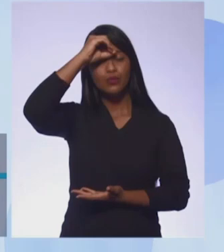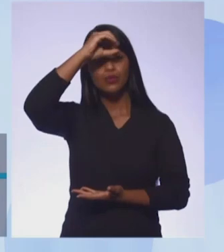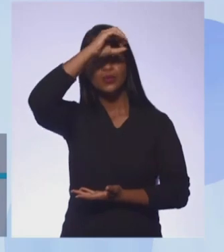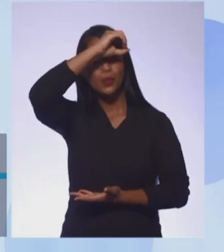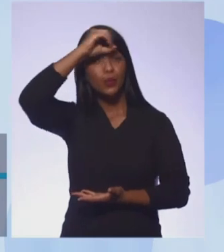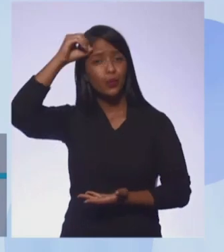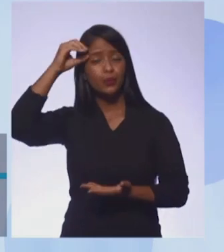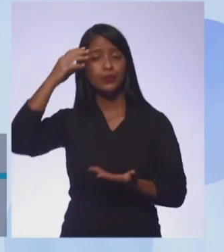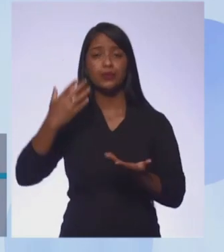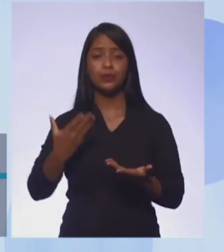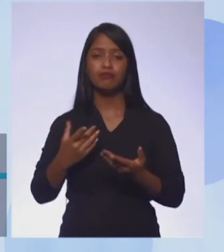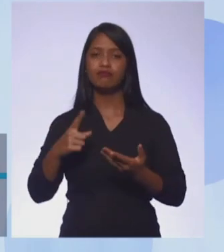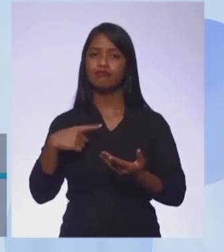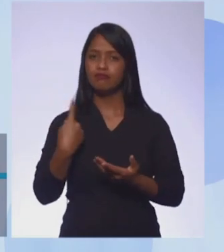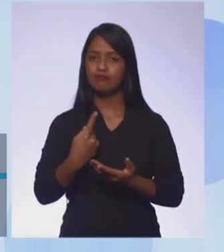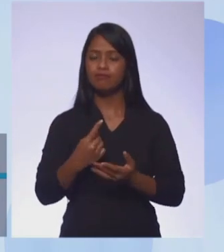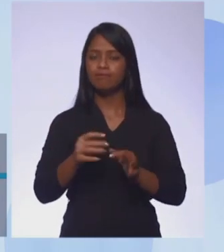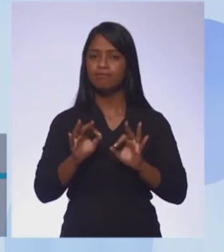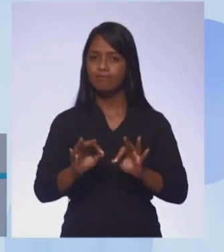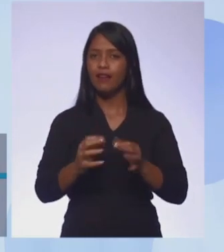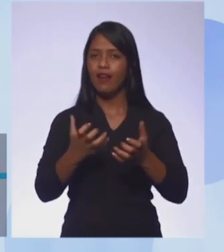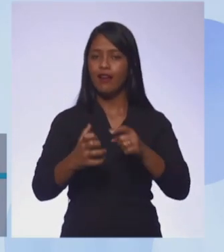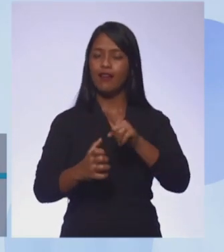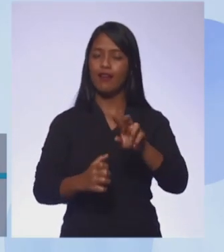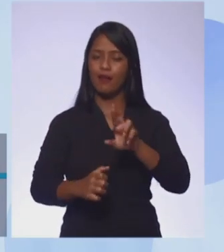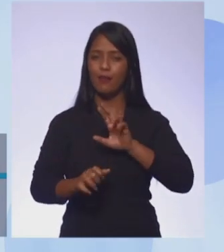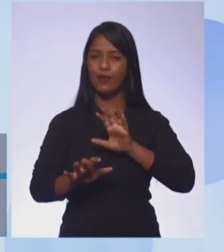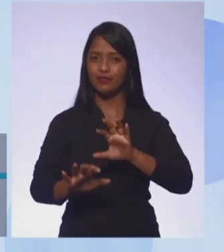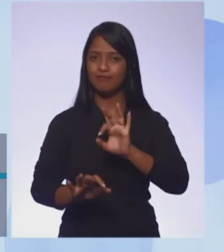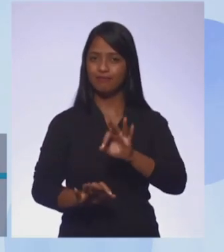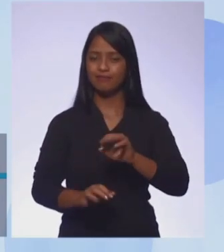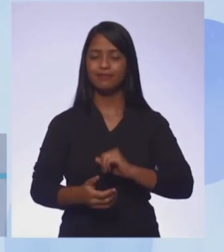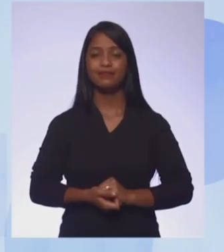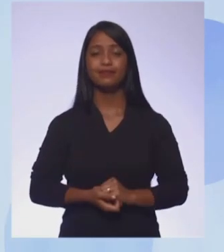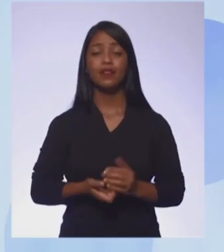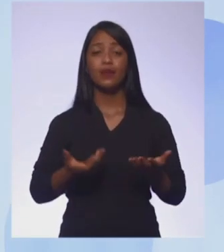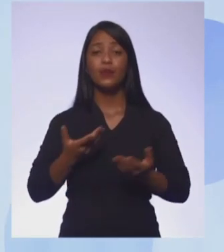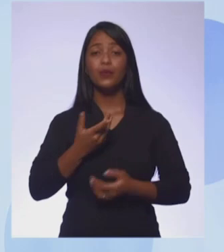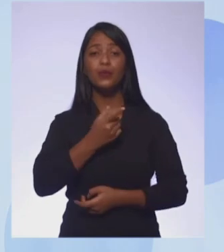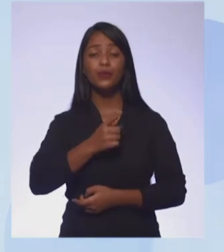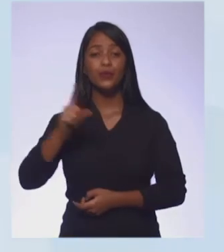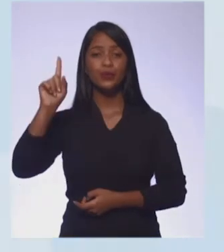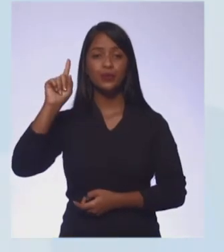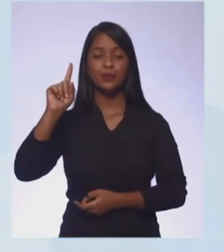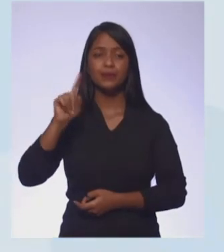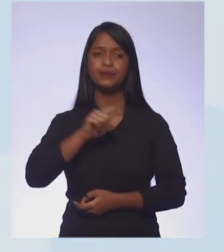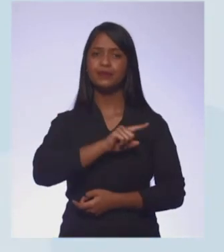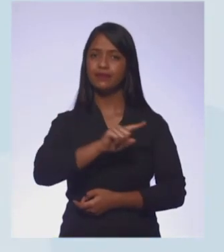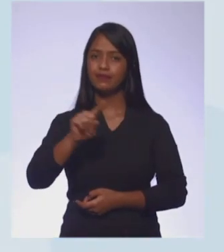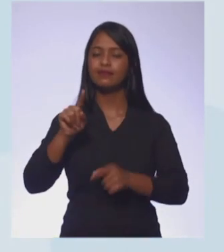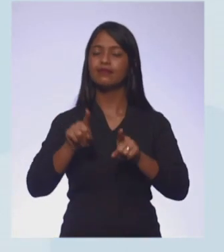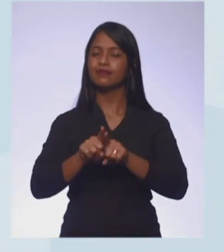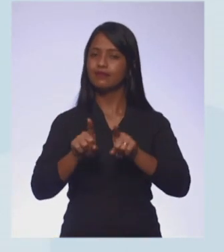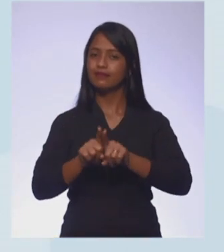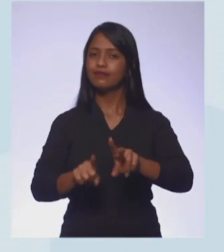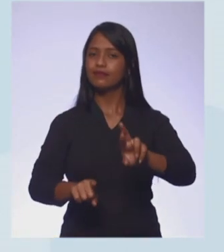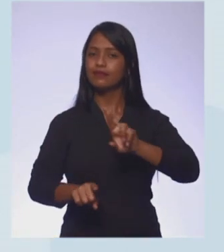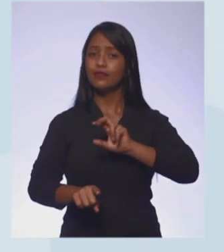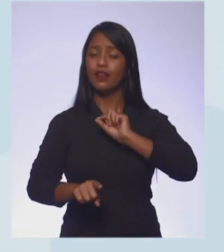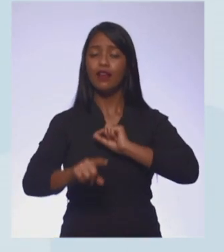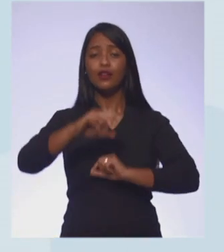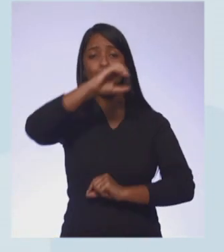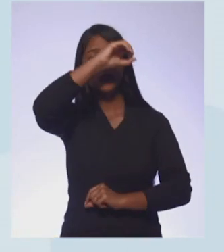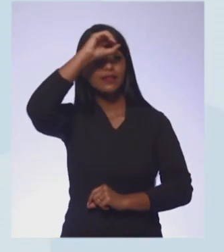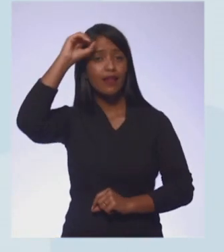isso que a gente queria ouvir mesmo, né? E a última, também, vocês acabaram colocando a questão da inocência,